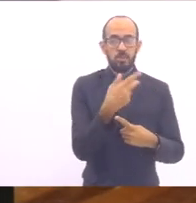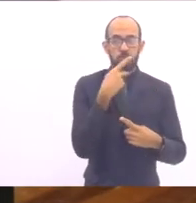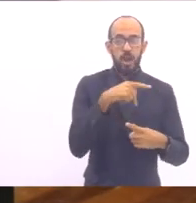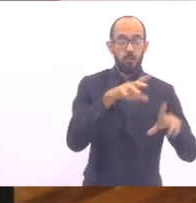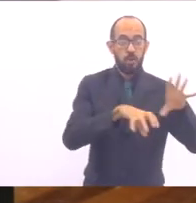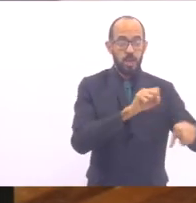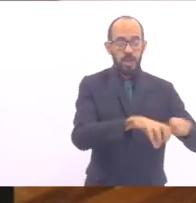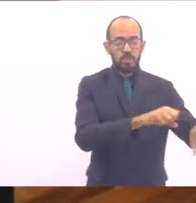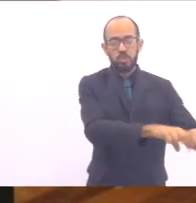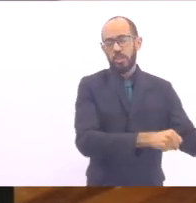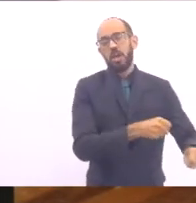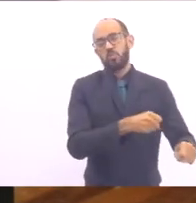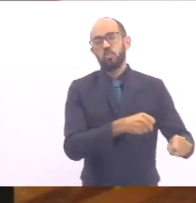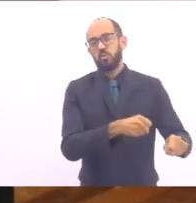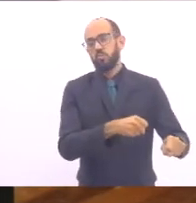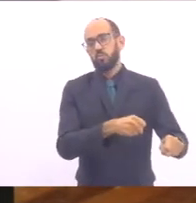retirada,